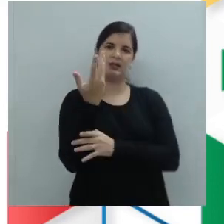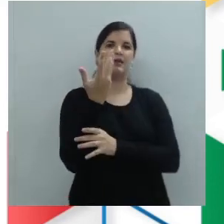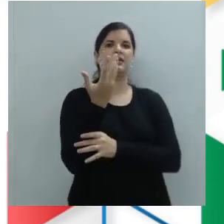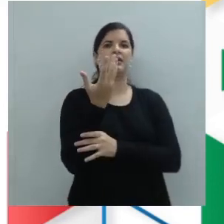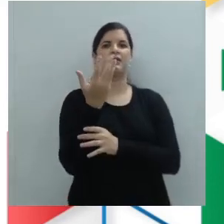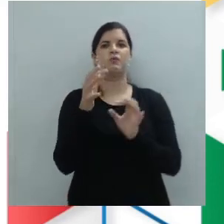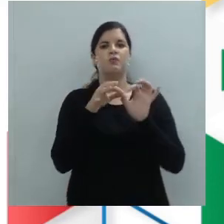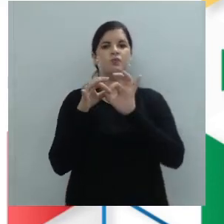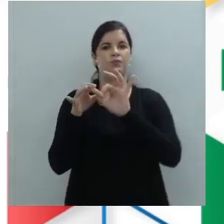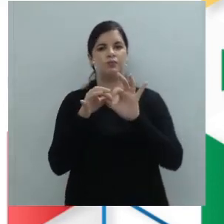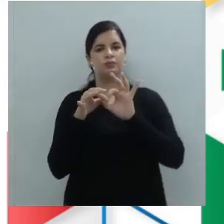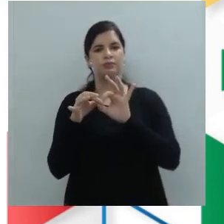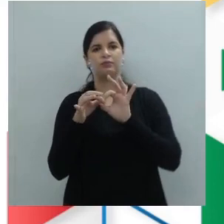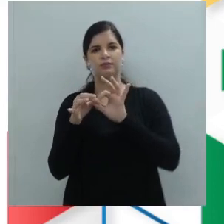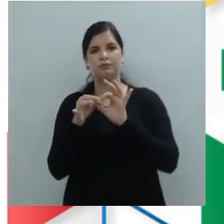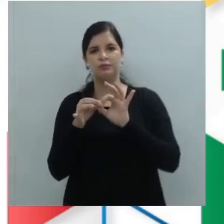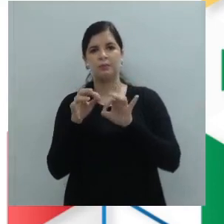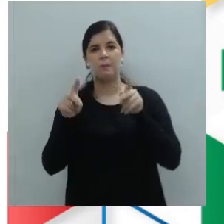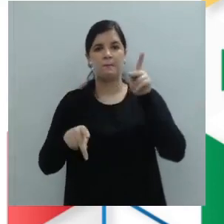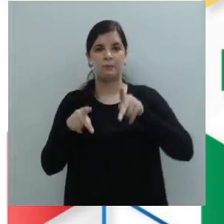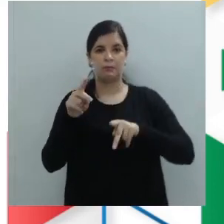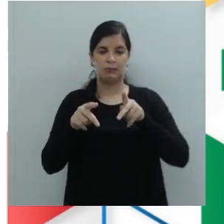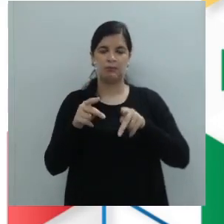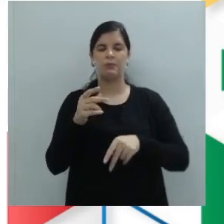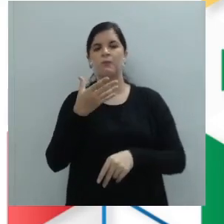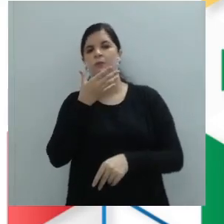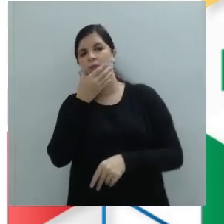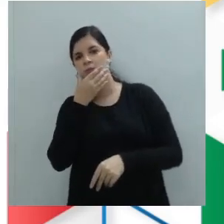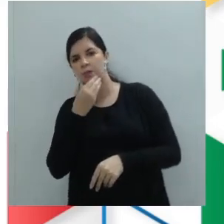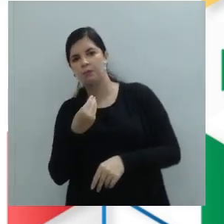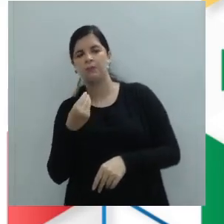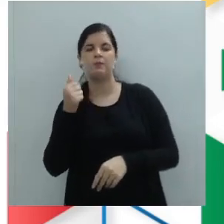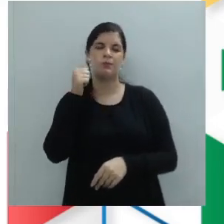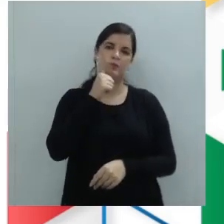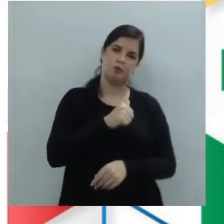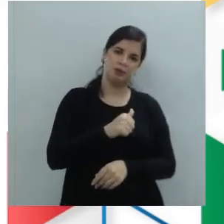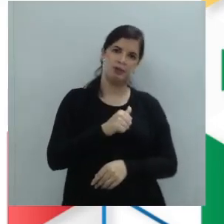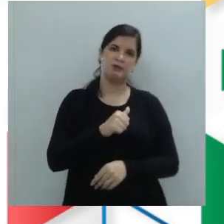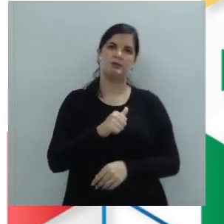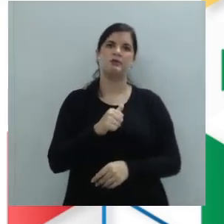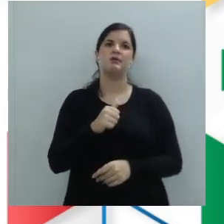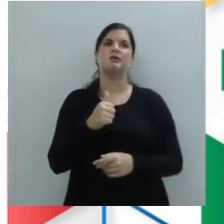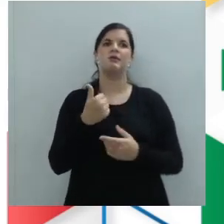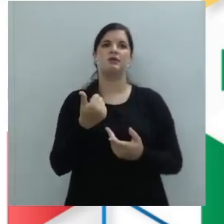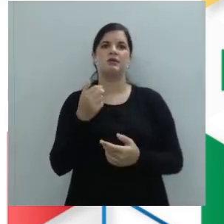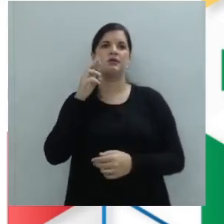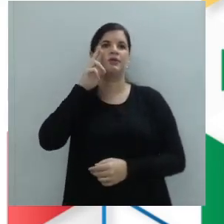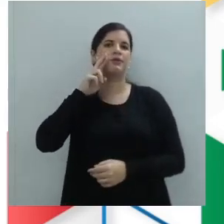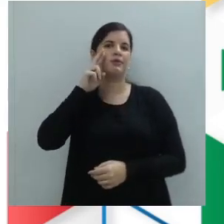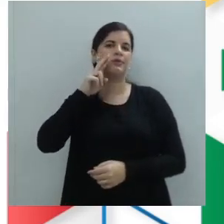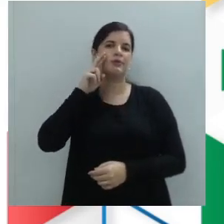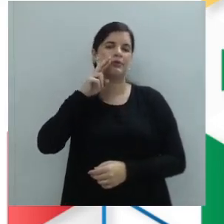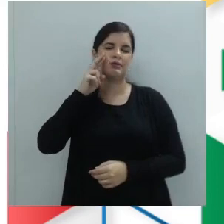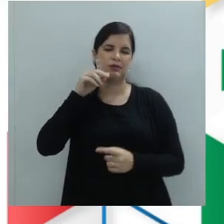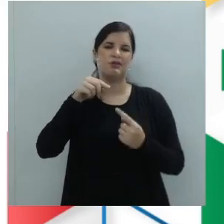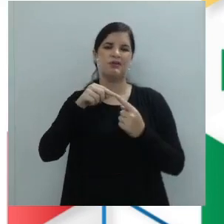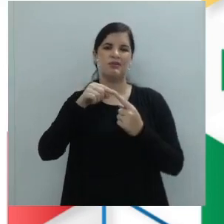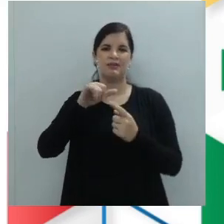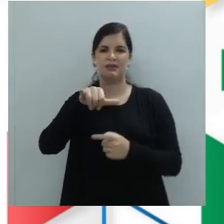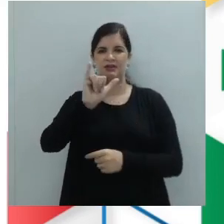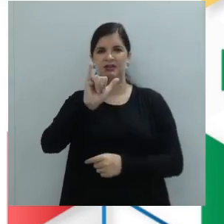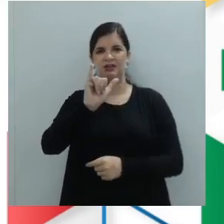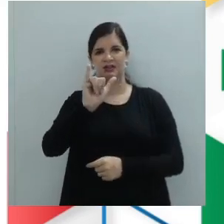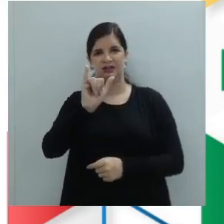a união dos polos masculino e feminino. A rosa equivale ao Yang da